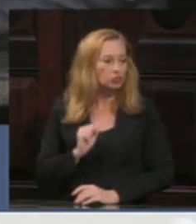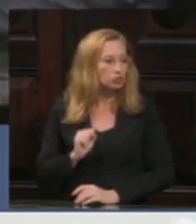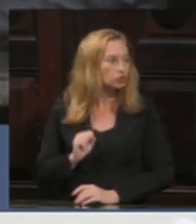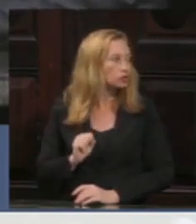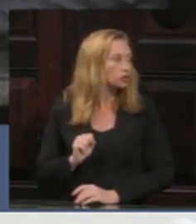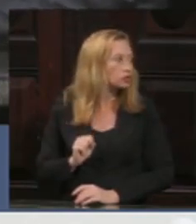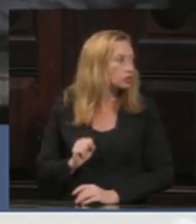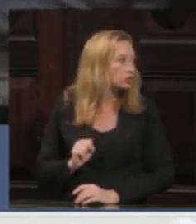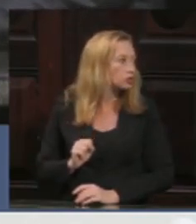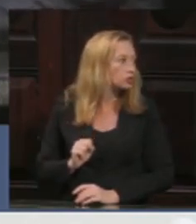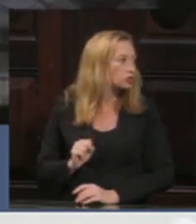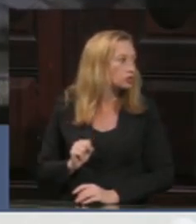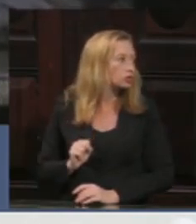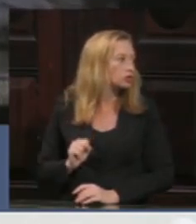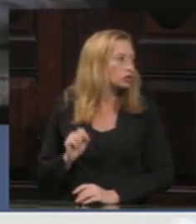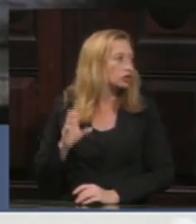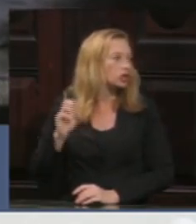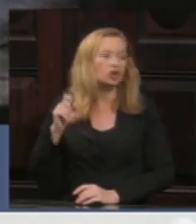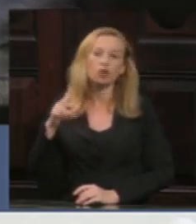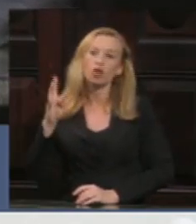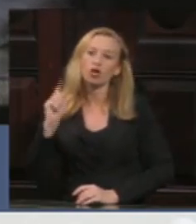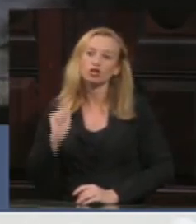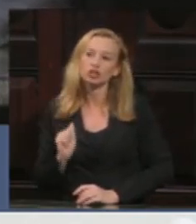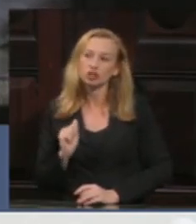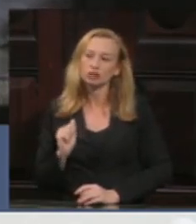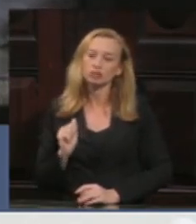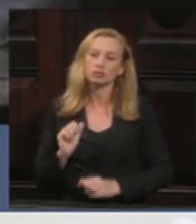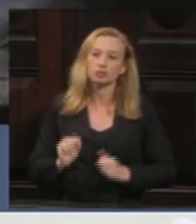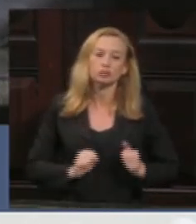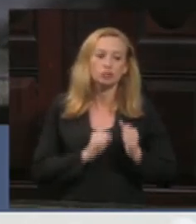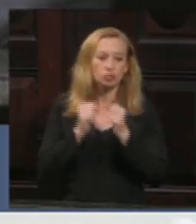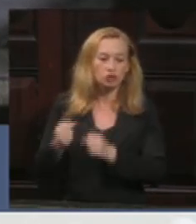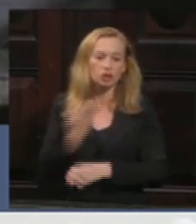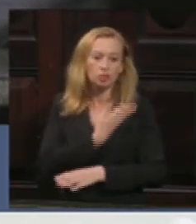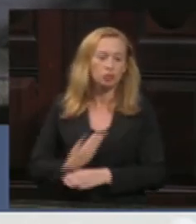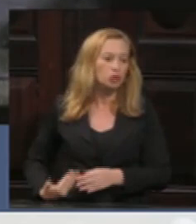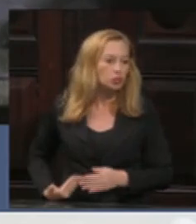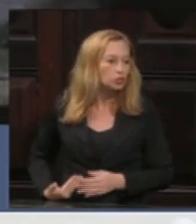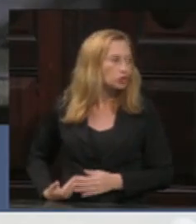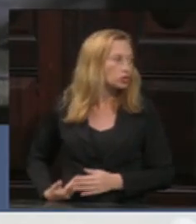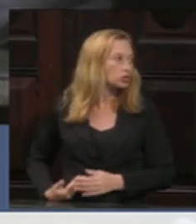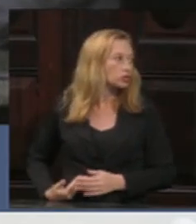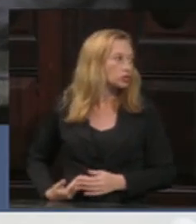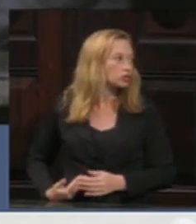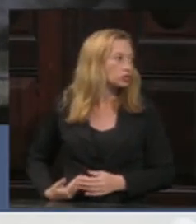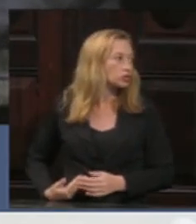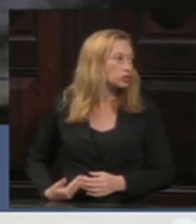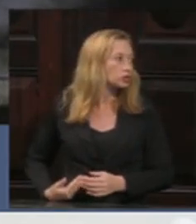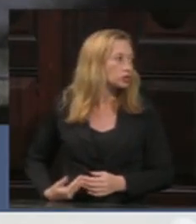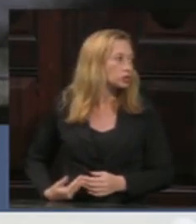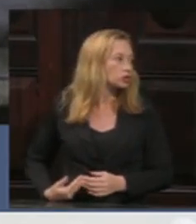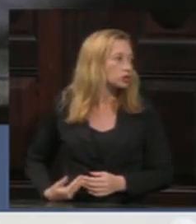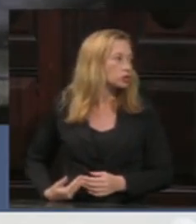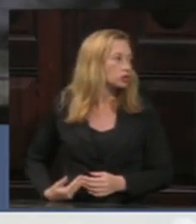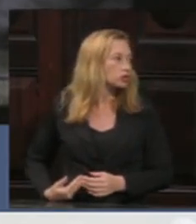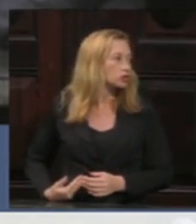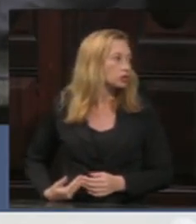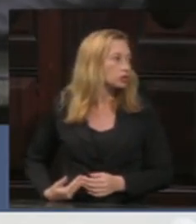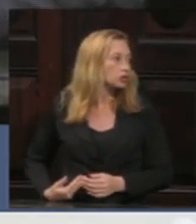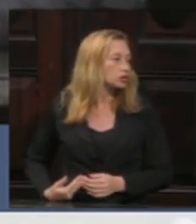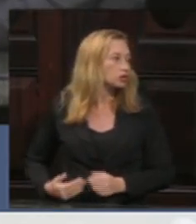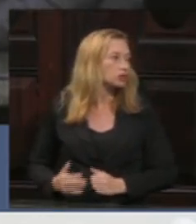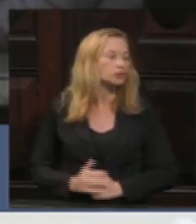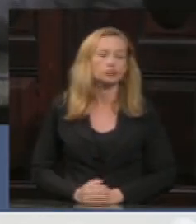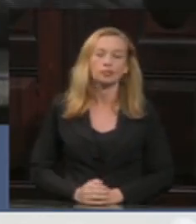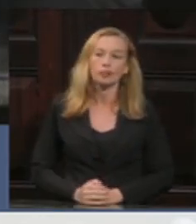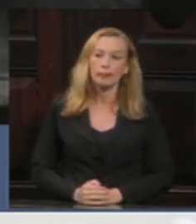de restauração ecológica e autoriza o Poder Público criar plano estadual de restauração ecológica e estabelece seus mecanismos e dá outras